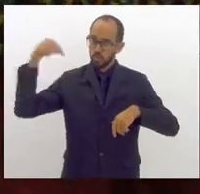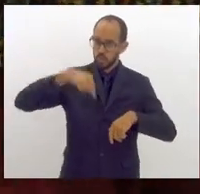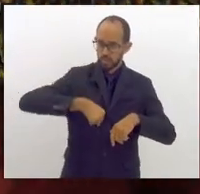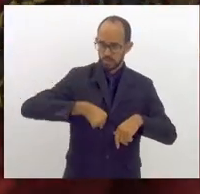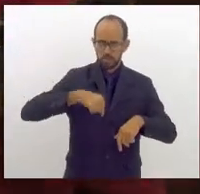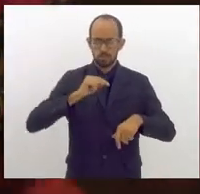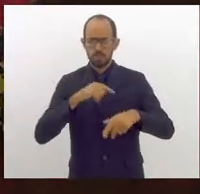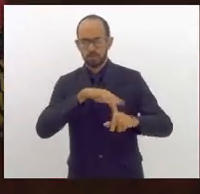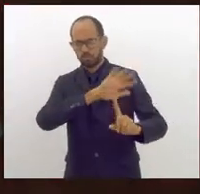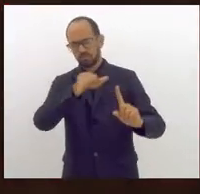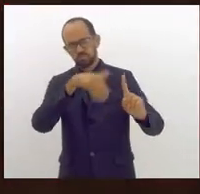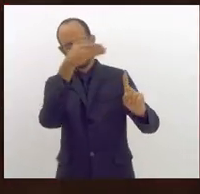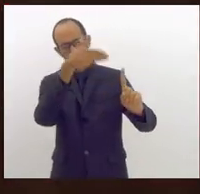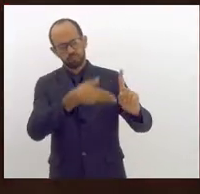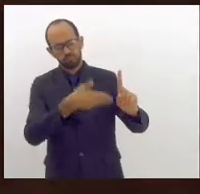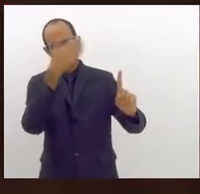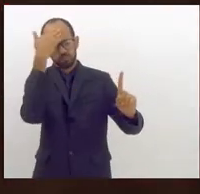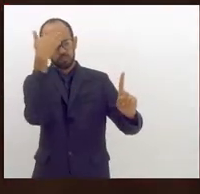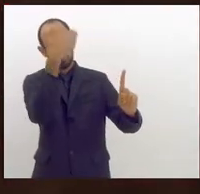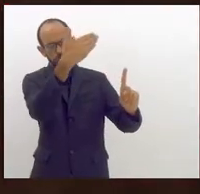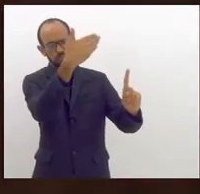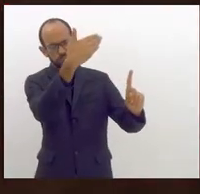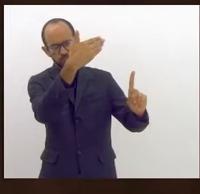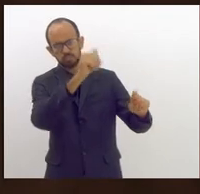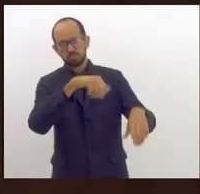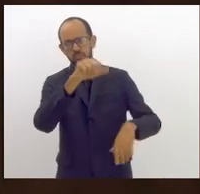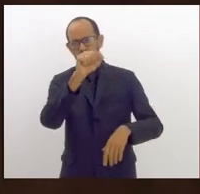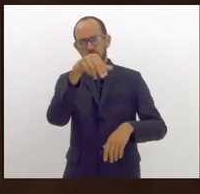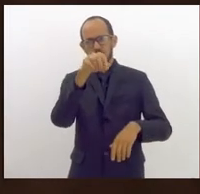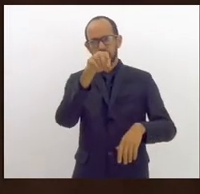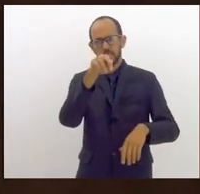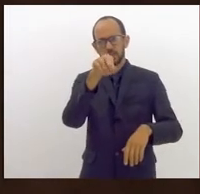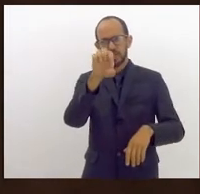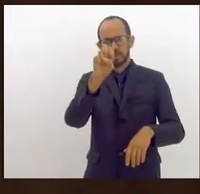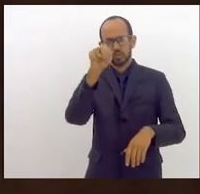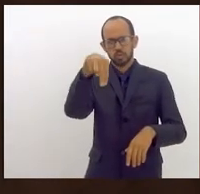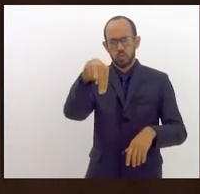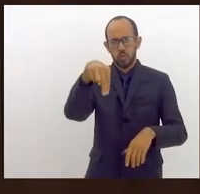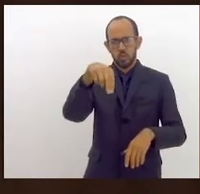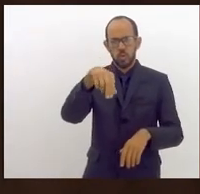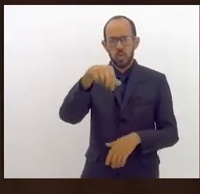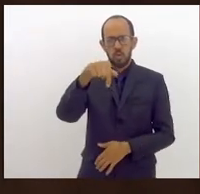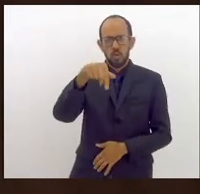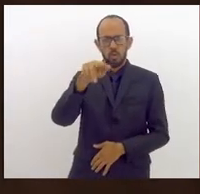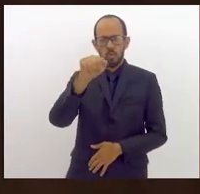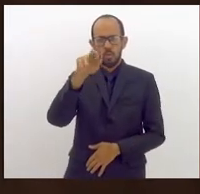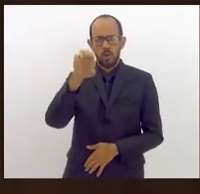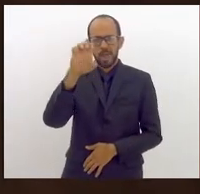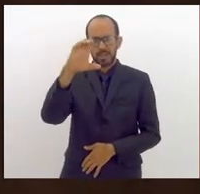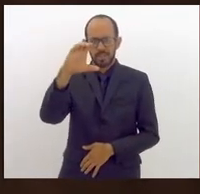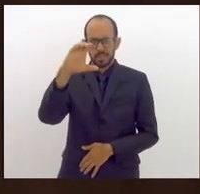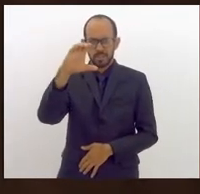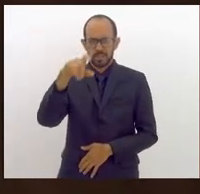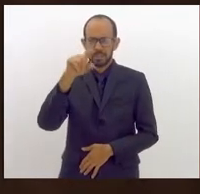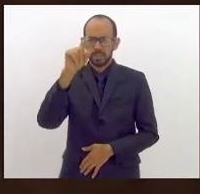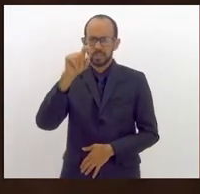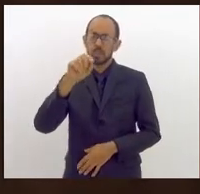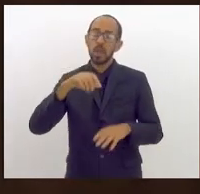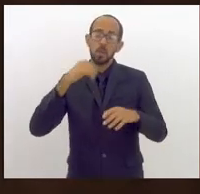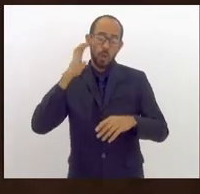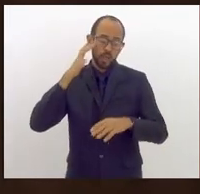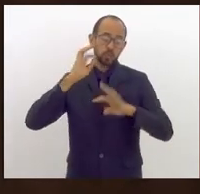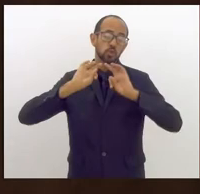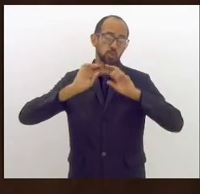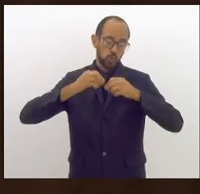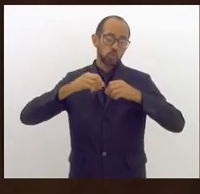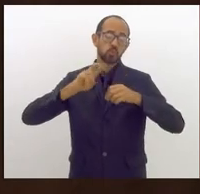meu reconhecimento e meu agradecimento ao Anderson quack Acho que todos lembrar dele Anderson que é um